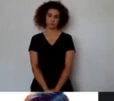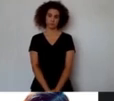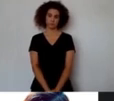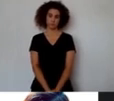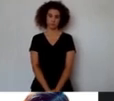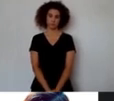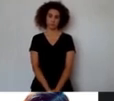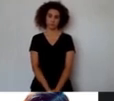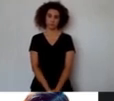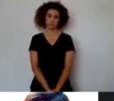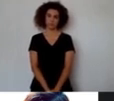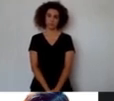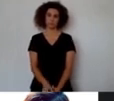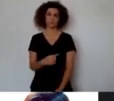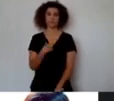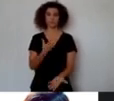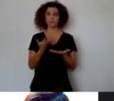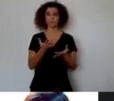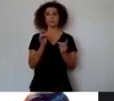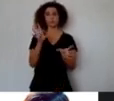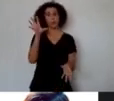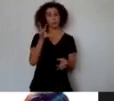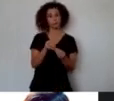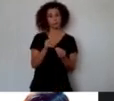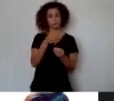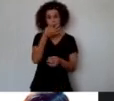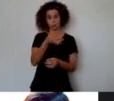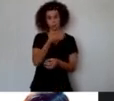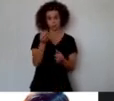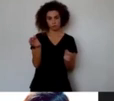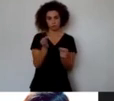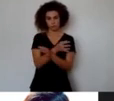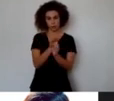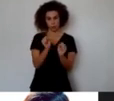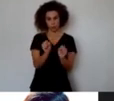Eu queria fazer um comentário só para fechar. Posso?